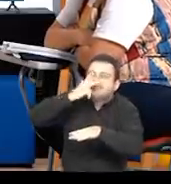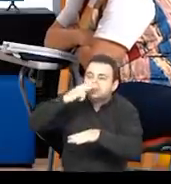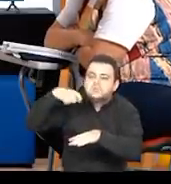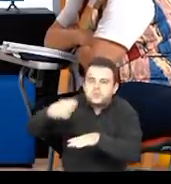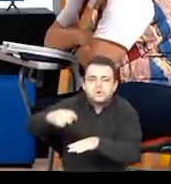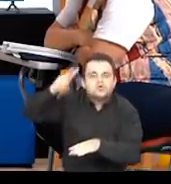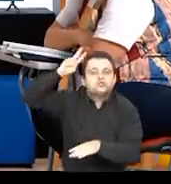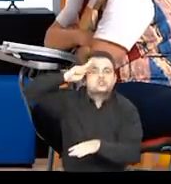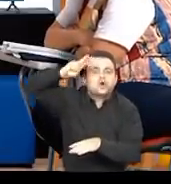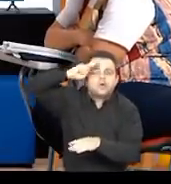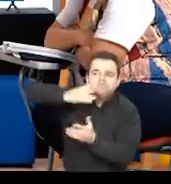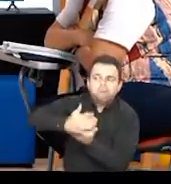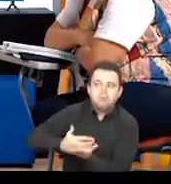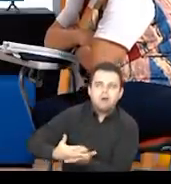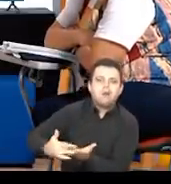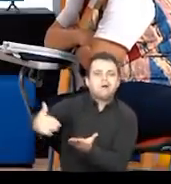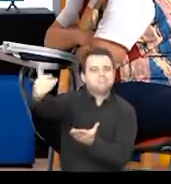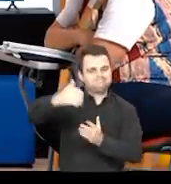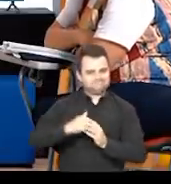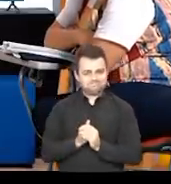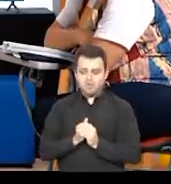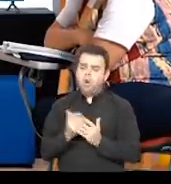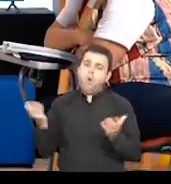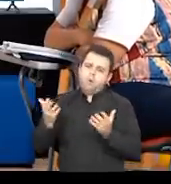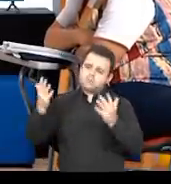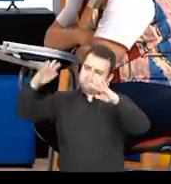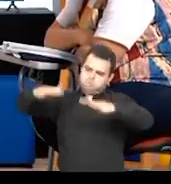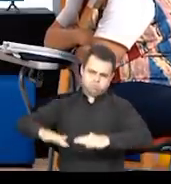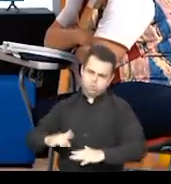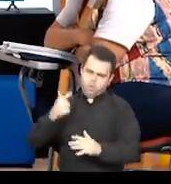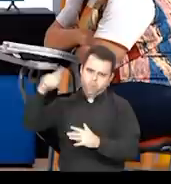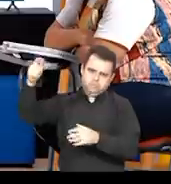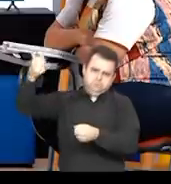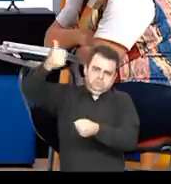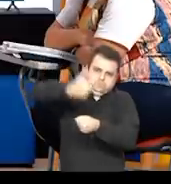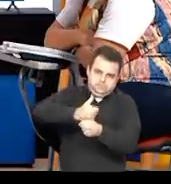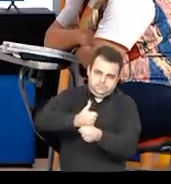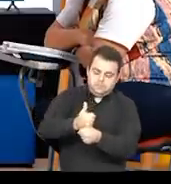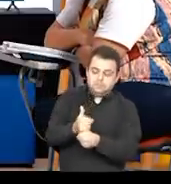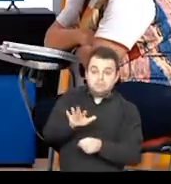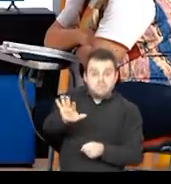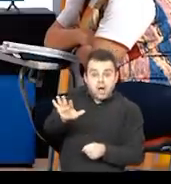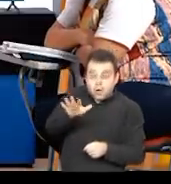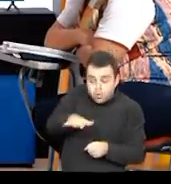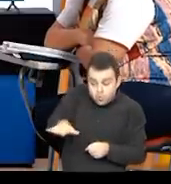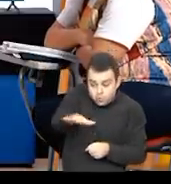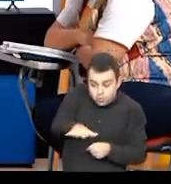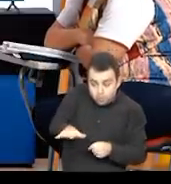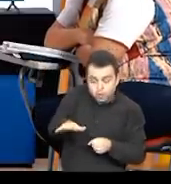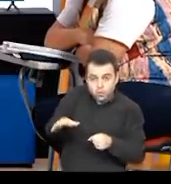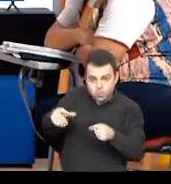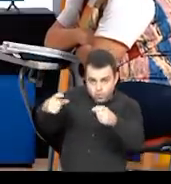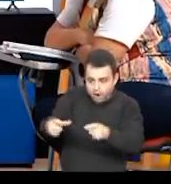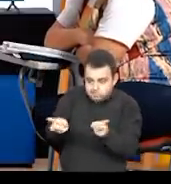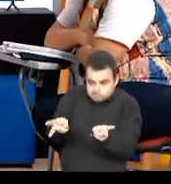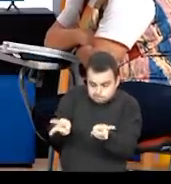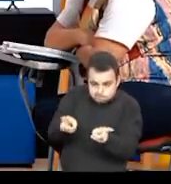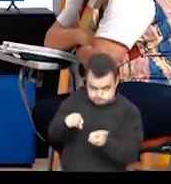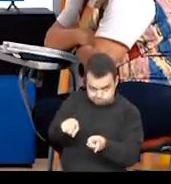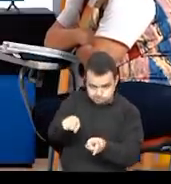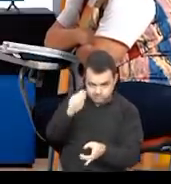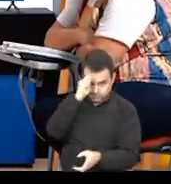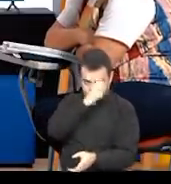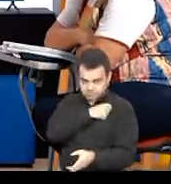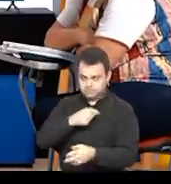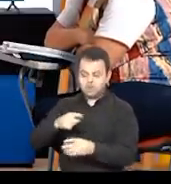começou. O cruzeiro e a capela não existem mais, mas no mesmo local, localizado no coração de Rio Preto,